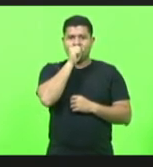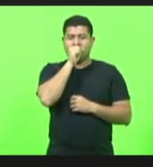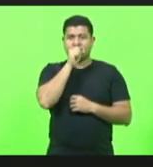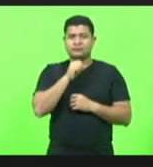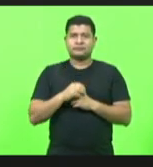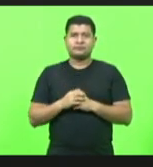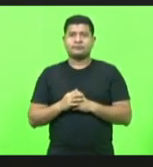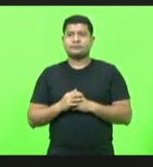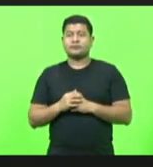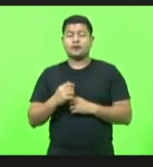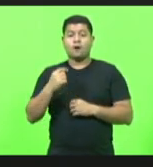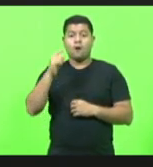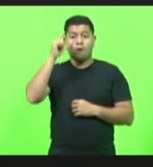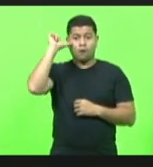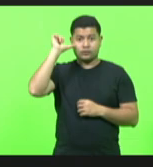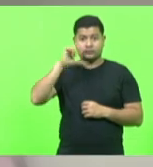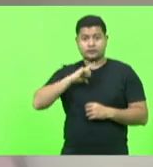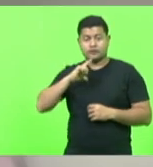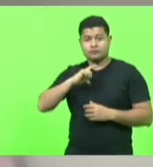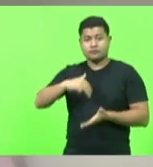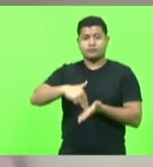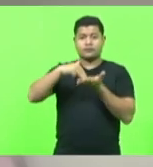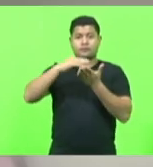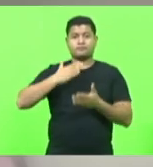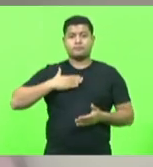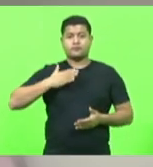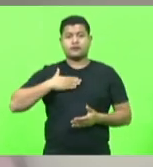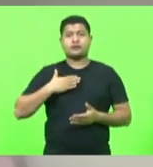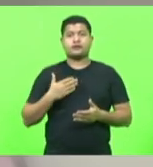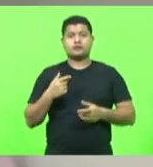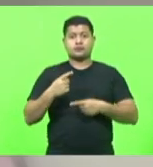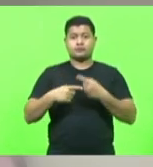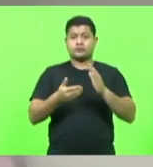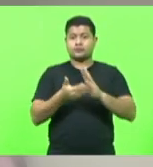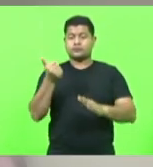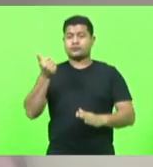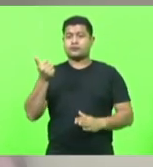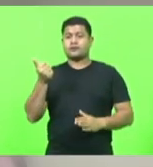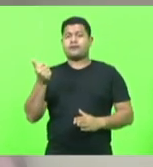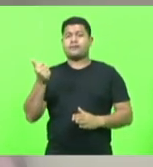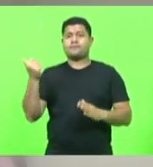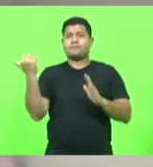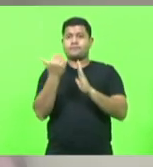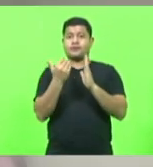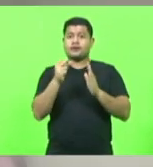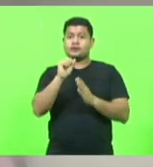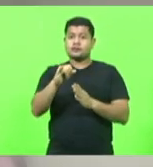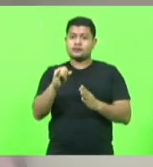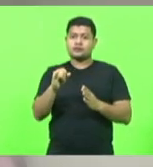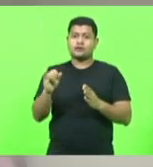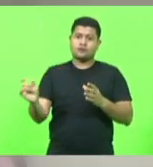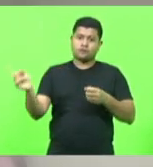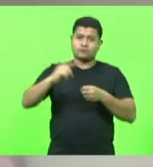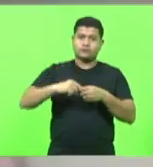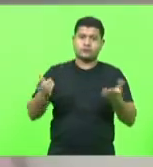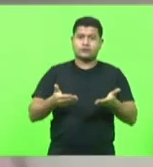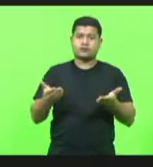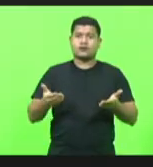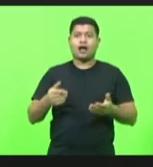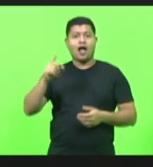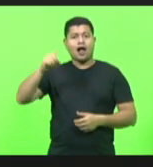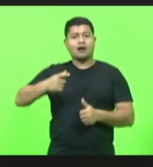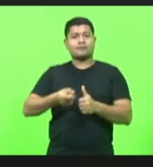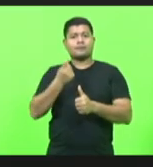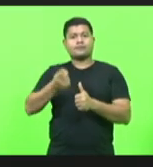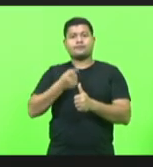Presidente, ontem teve uma moção minha e que foi retirada de pauta. Eu queria saber se vai ser votado hoje. É a primeira da pauta.